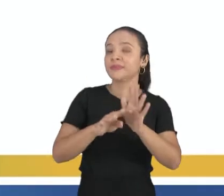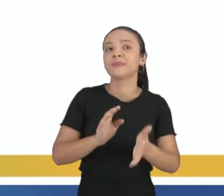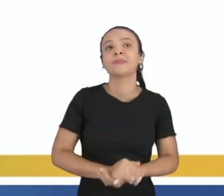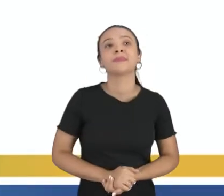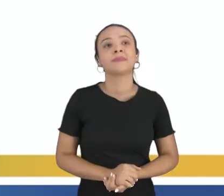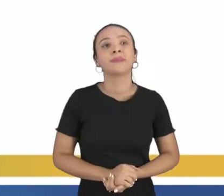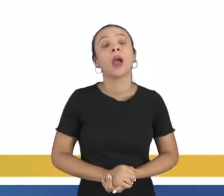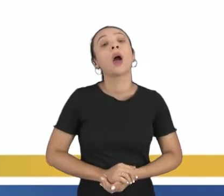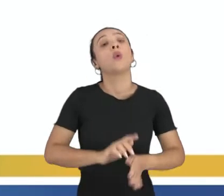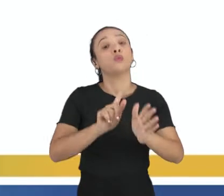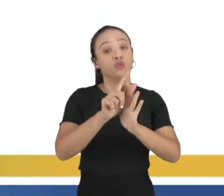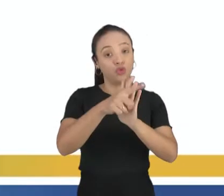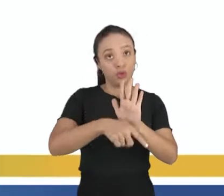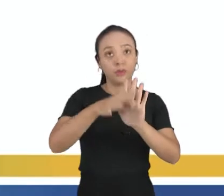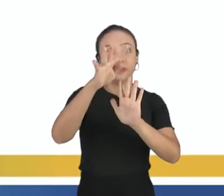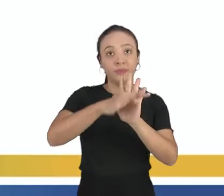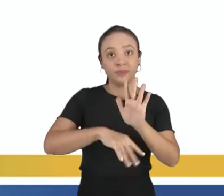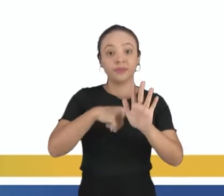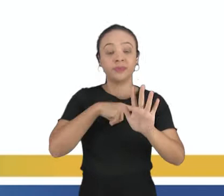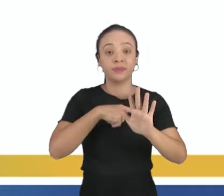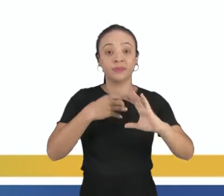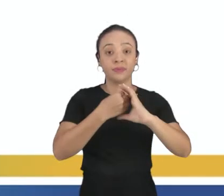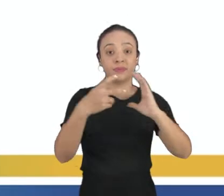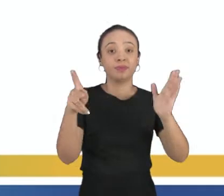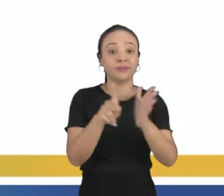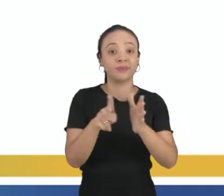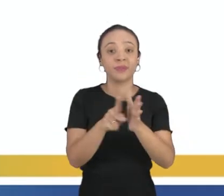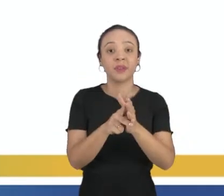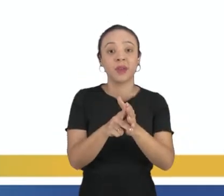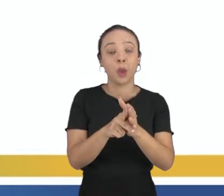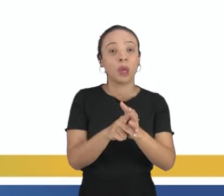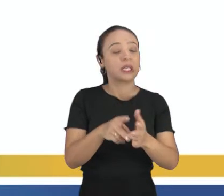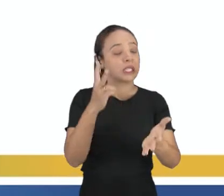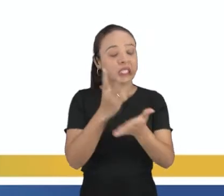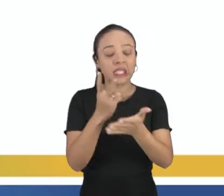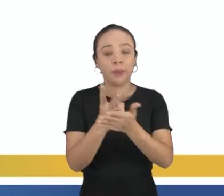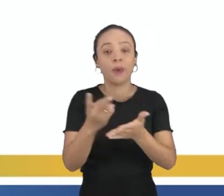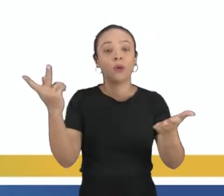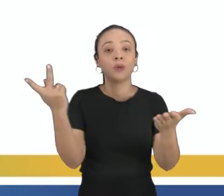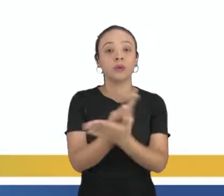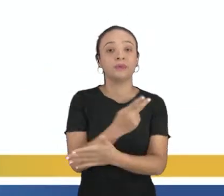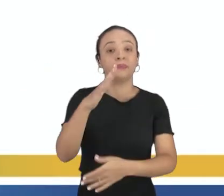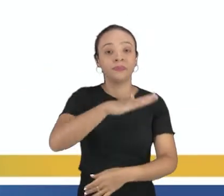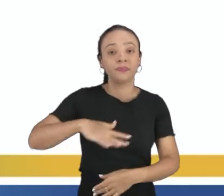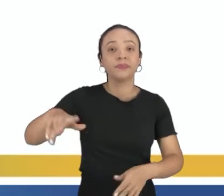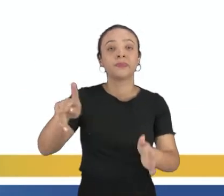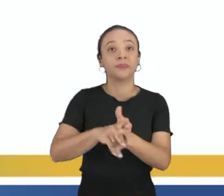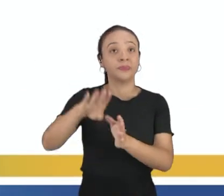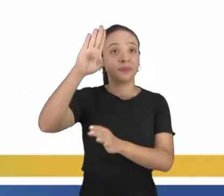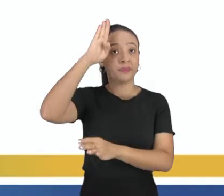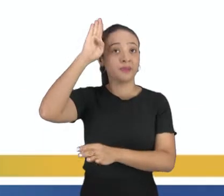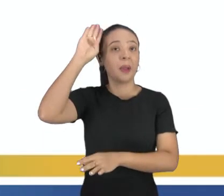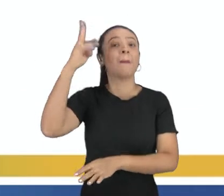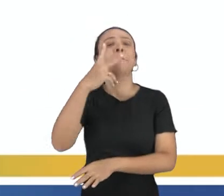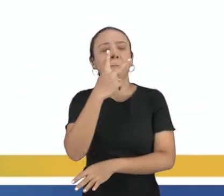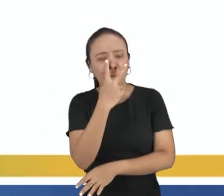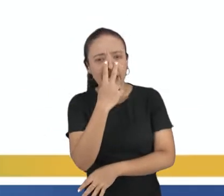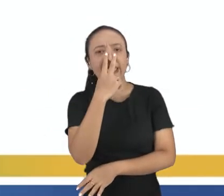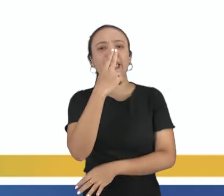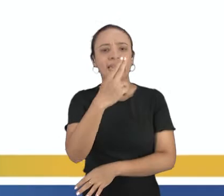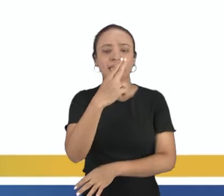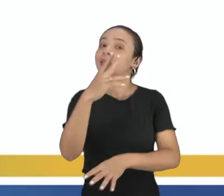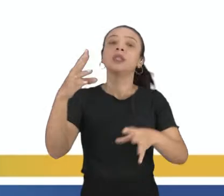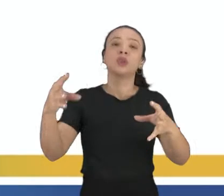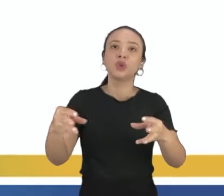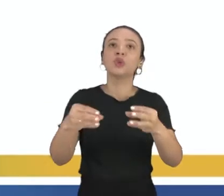é um gênero textual de caráter técnico muito comum no meio acadêmico. Similar ao resumo, o objetivo